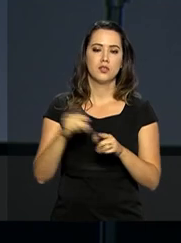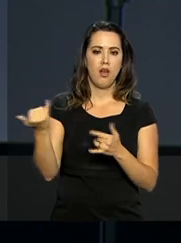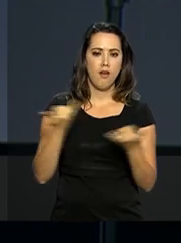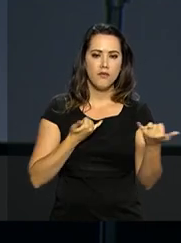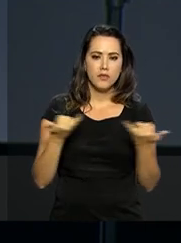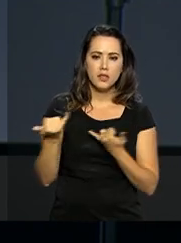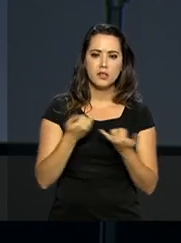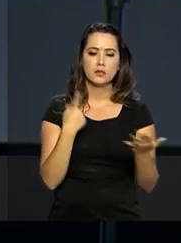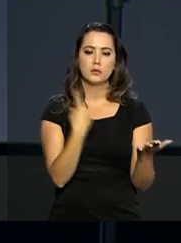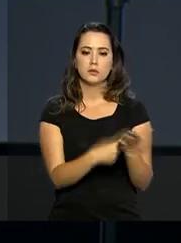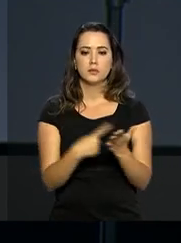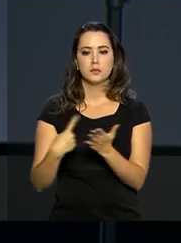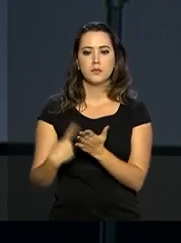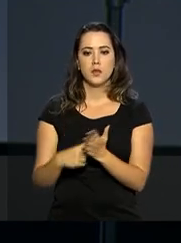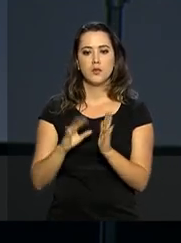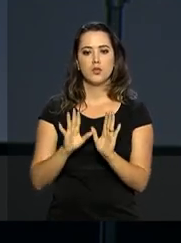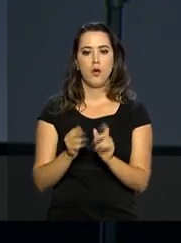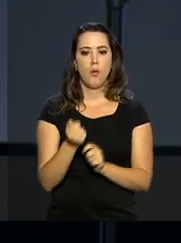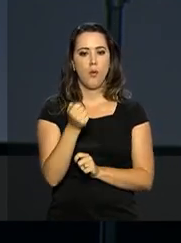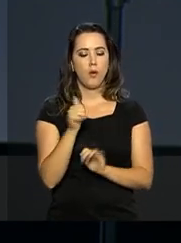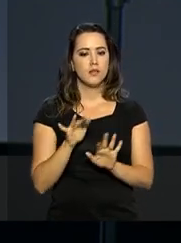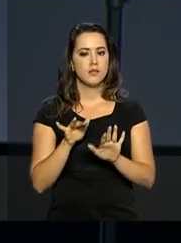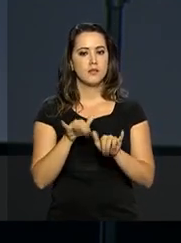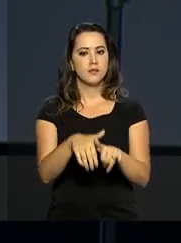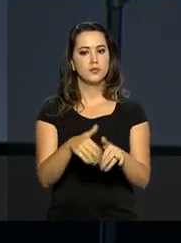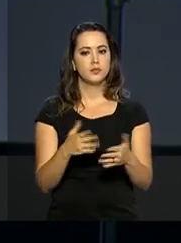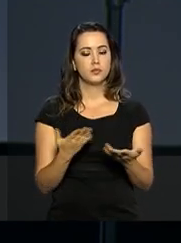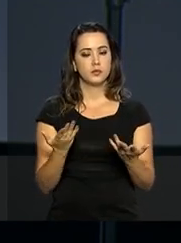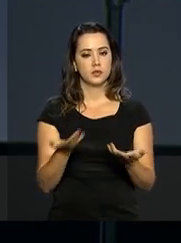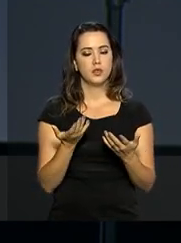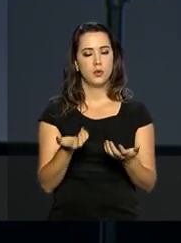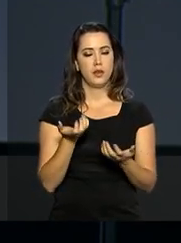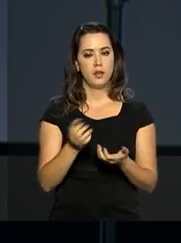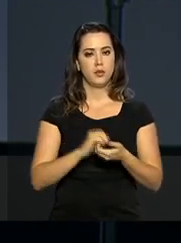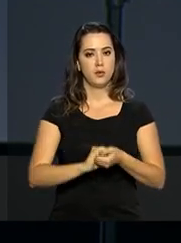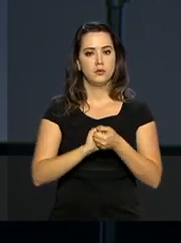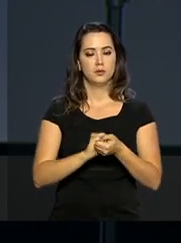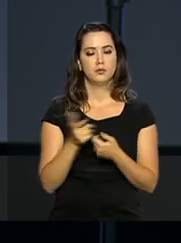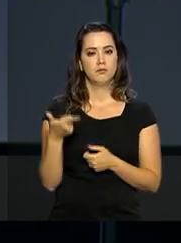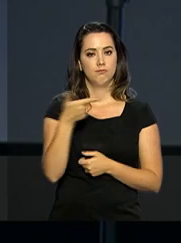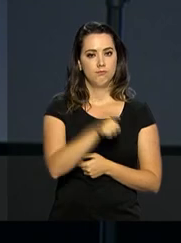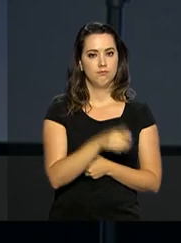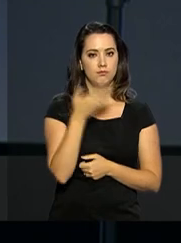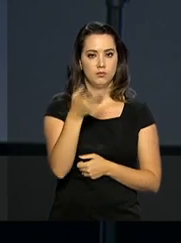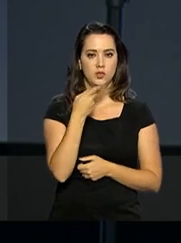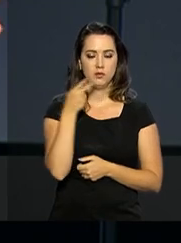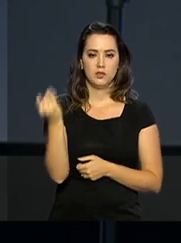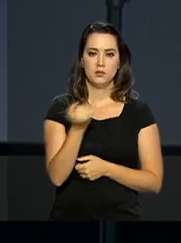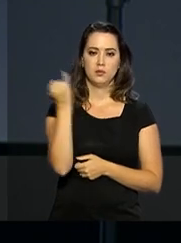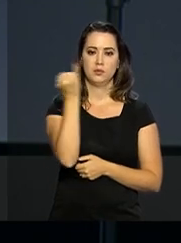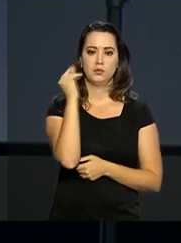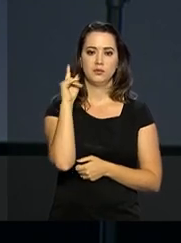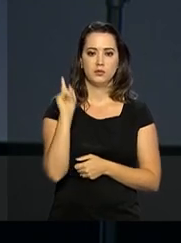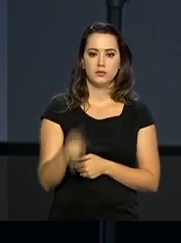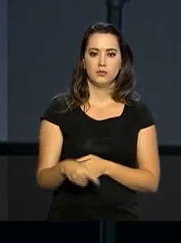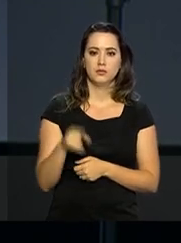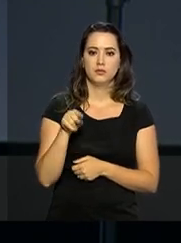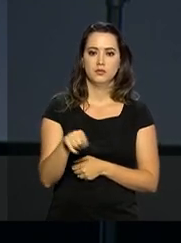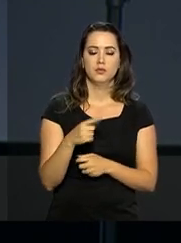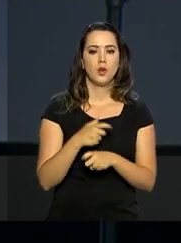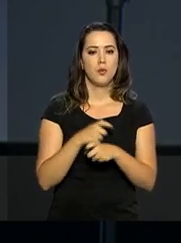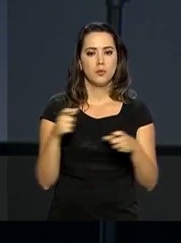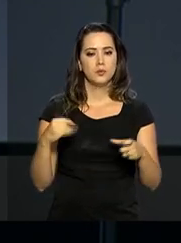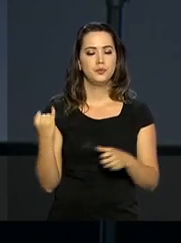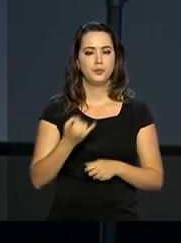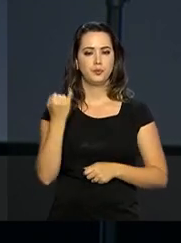de que o acordo estava para ser fechado. De modo que eu quero cumprimentá-lo mais uma vez por este fato. É uma grande coisa que você